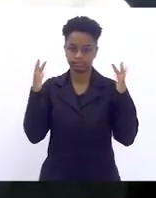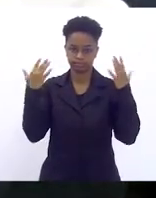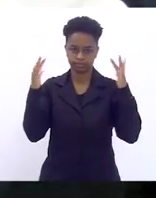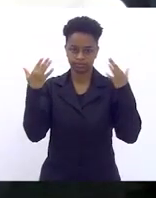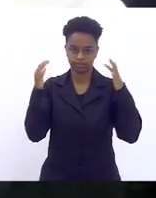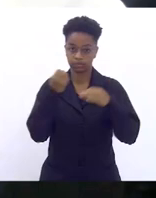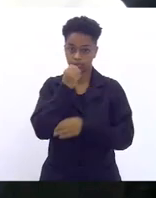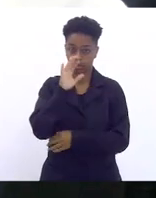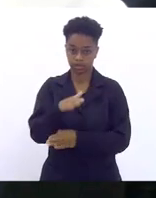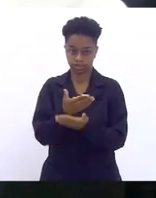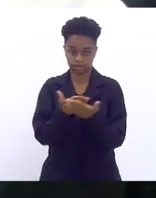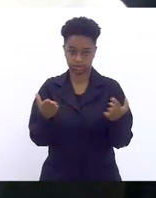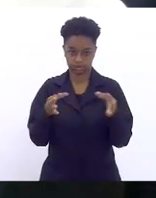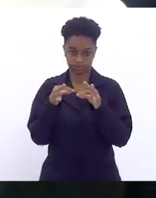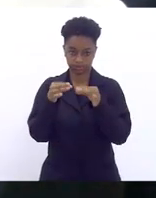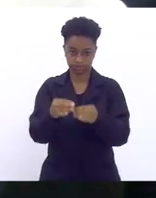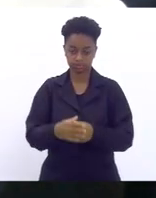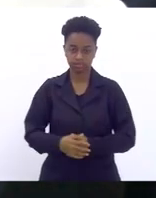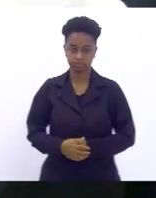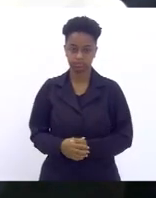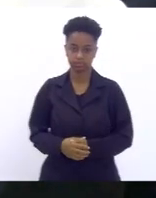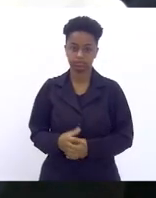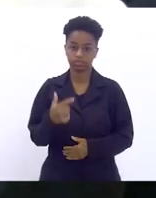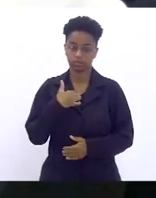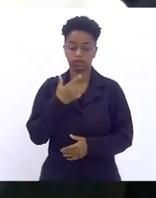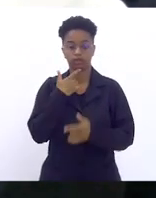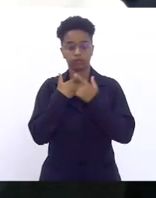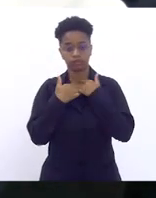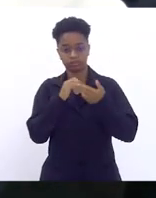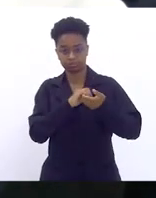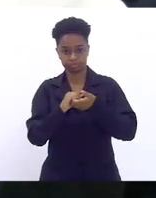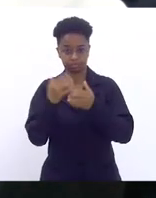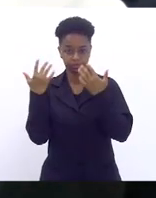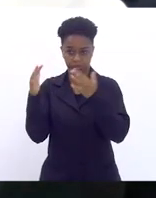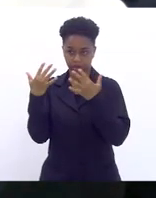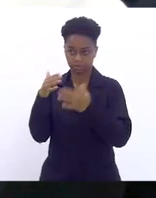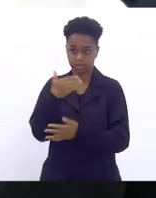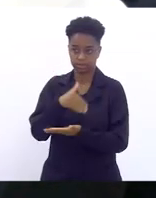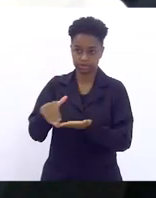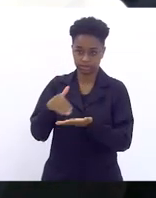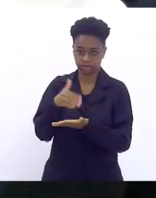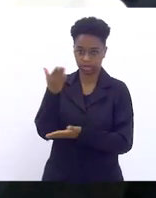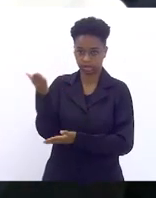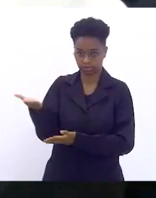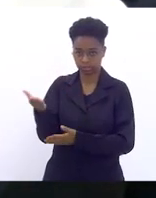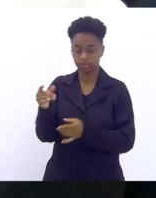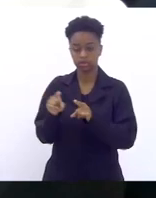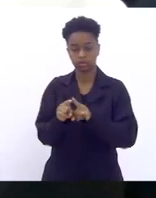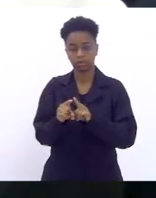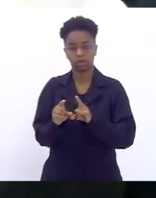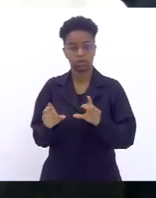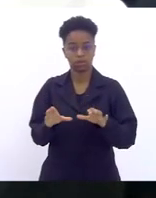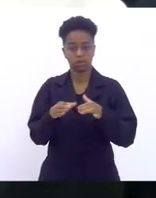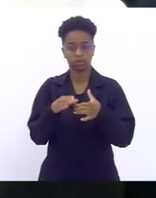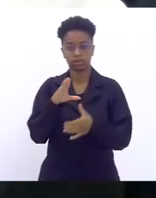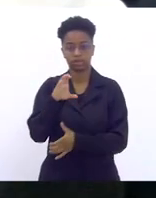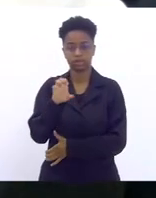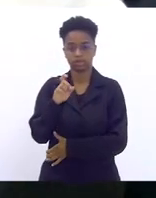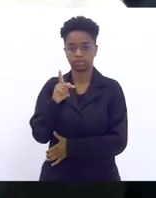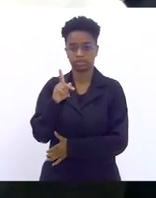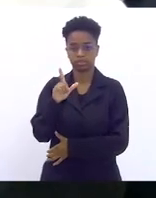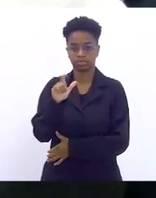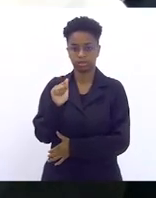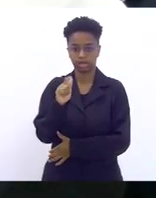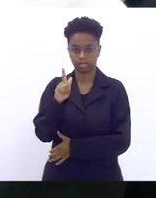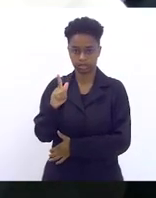é muito boa tarde a todos eu quero dar os parabéns ao secretário Nestor e a toda a equipe da Seplag complementar